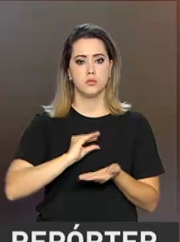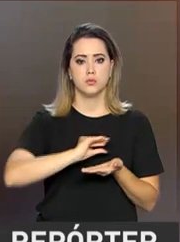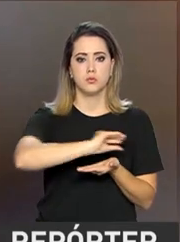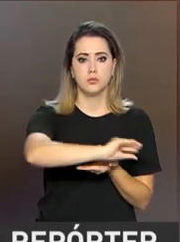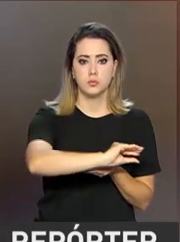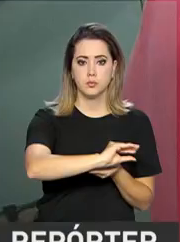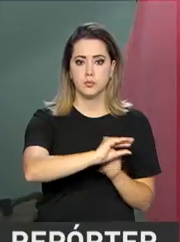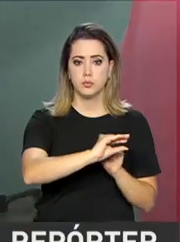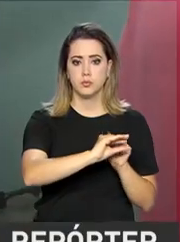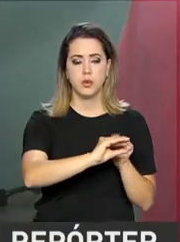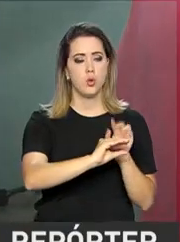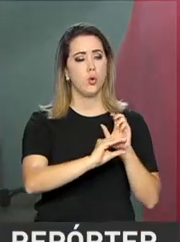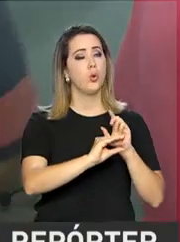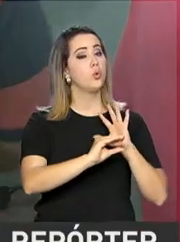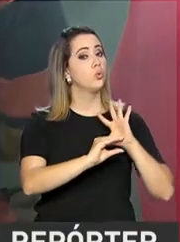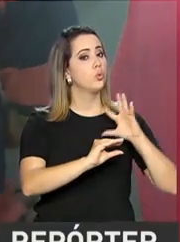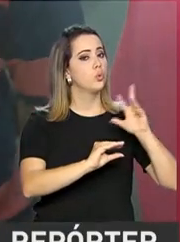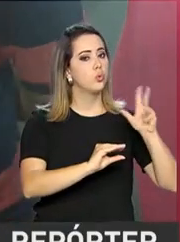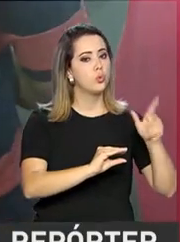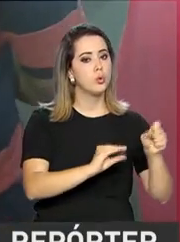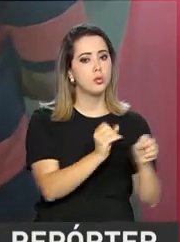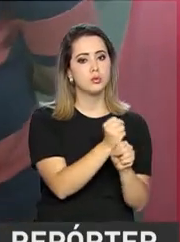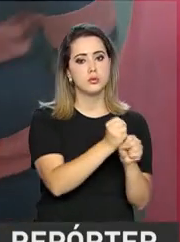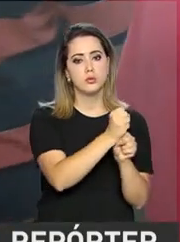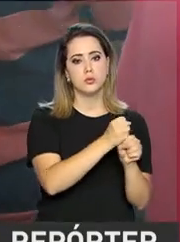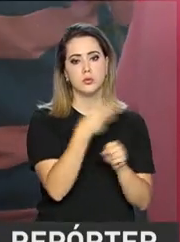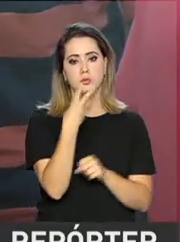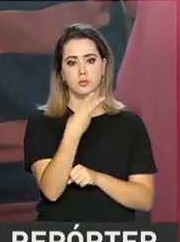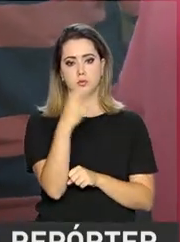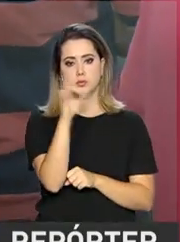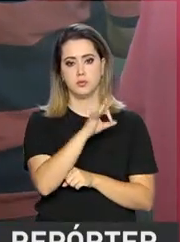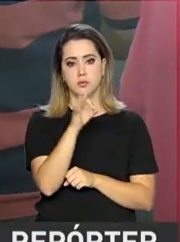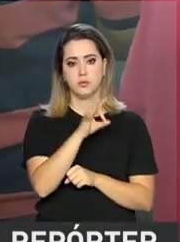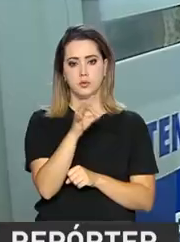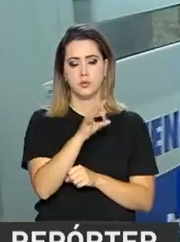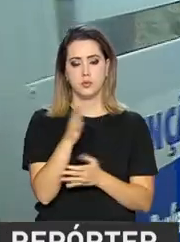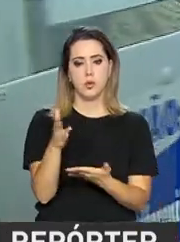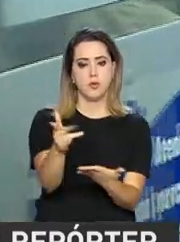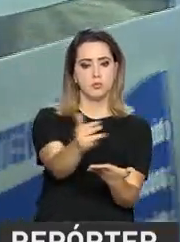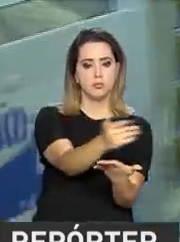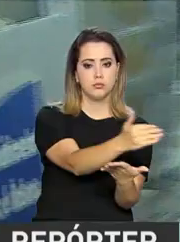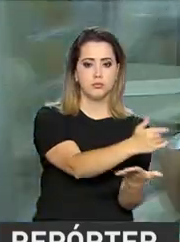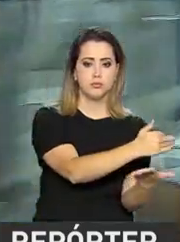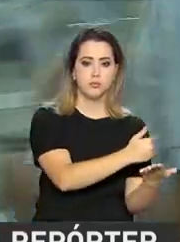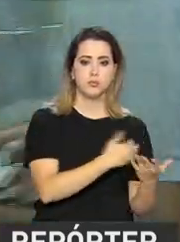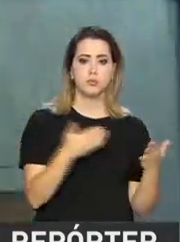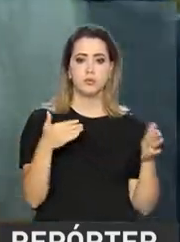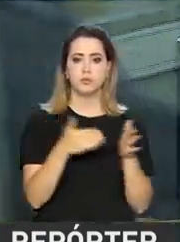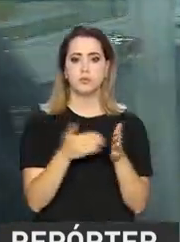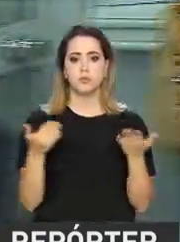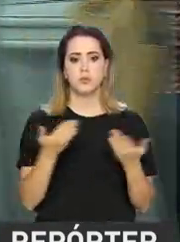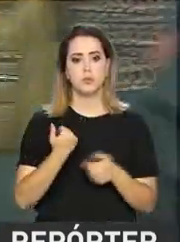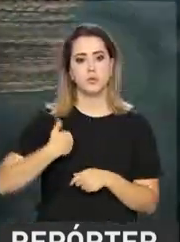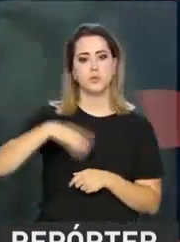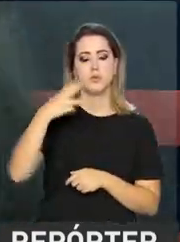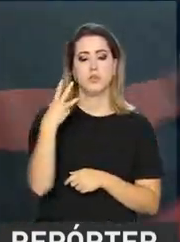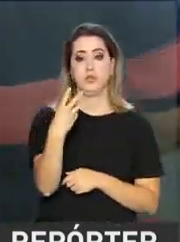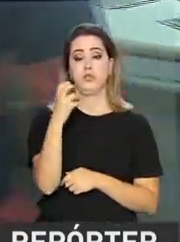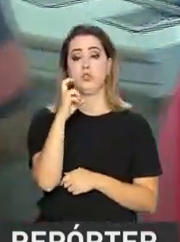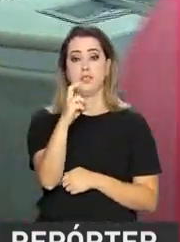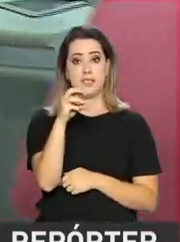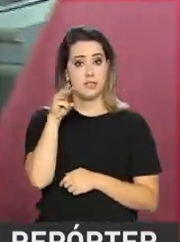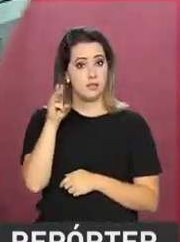entidades filantrópicas anualmente 3% do valor arrecadado com a loteria. Até hoje, mais de 35 milhões já